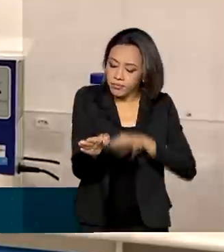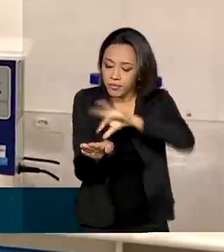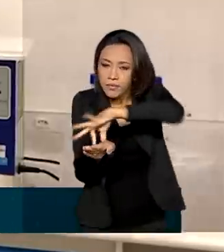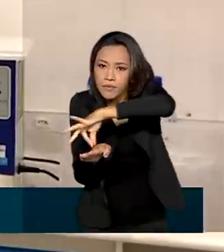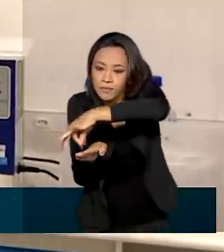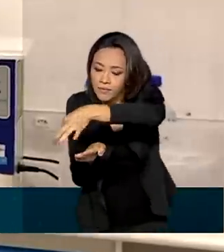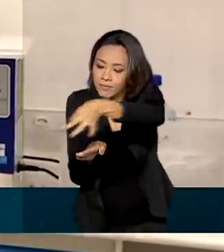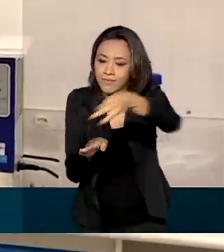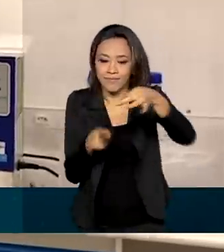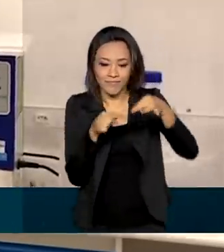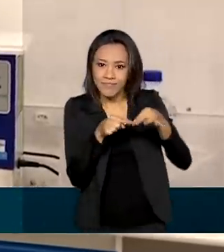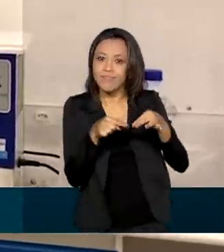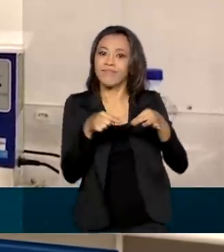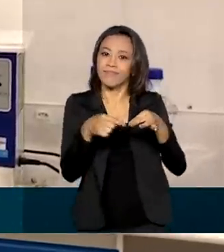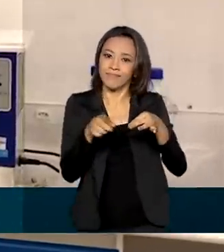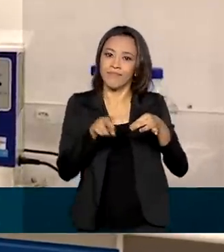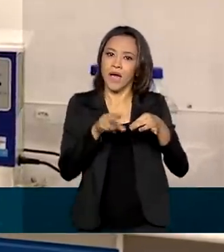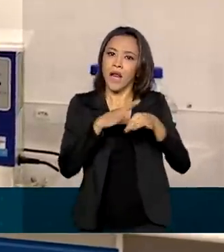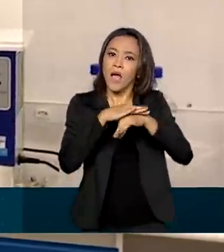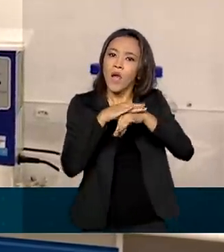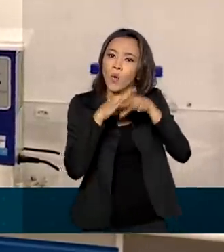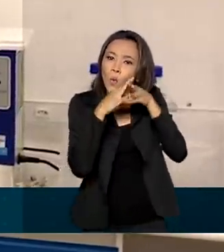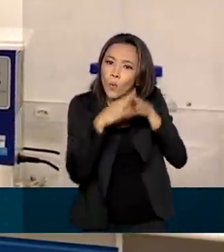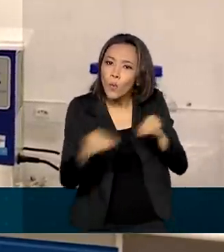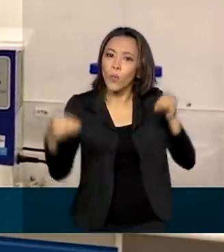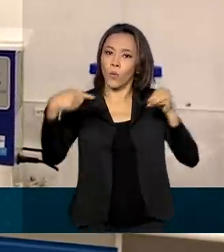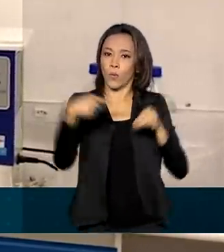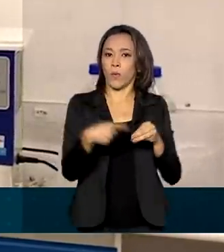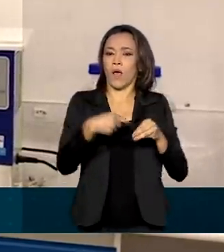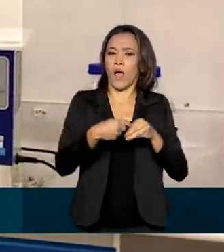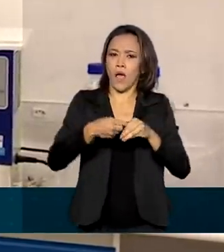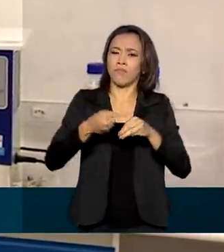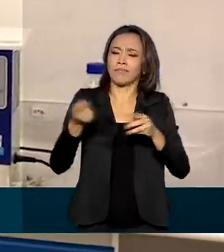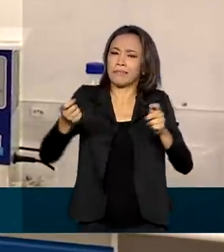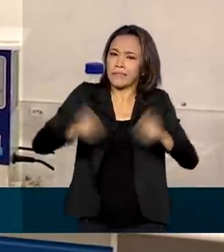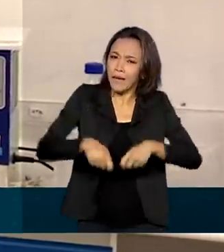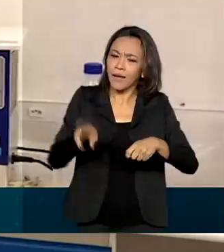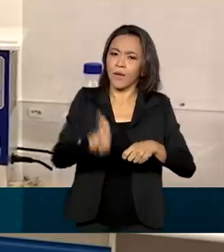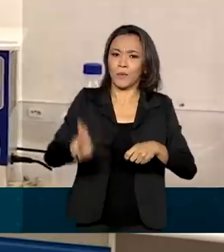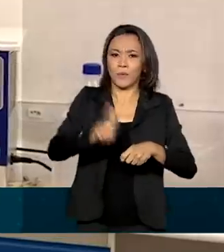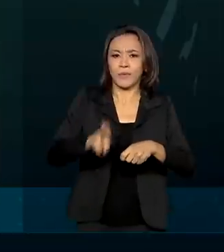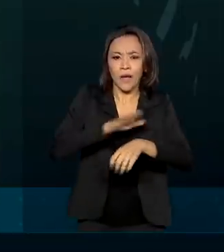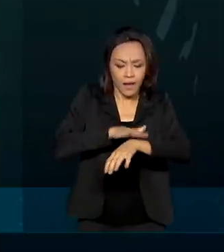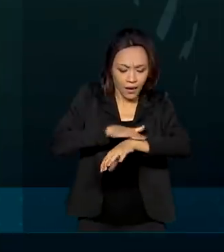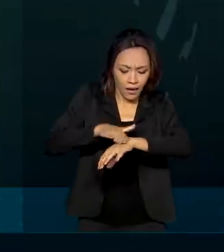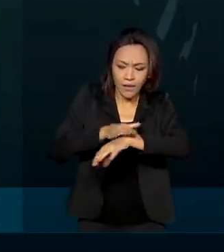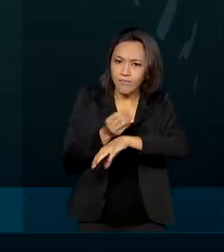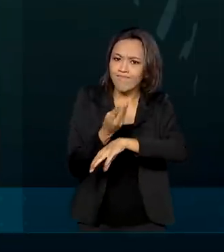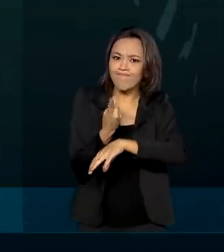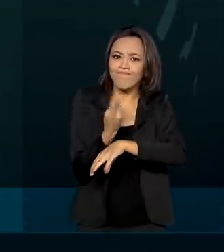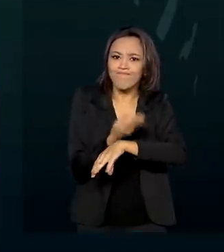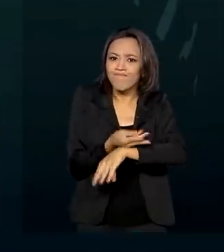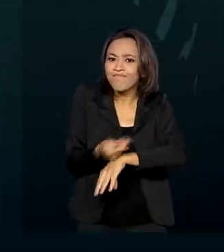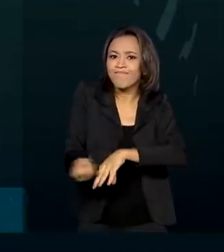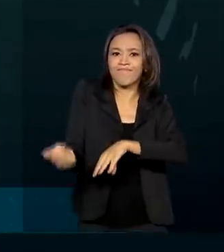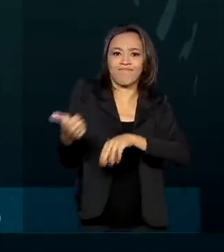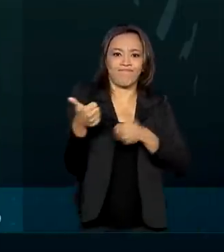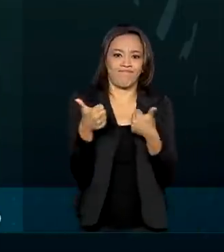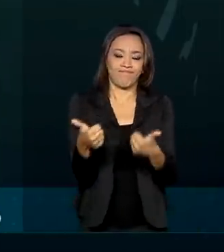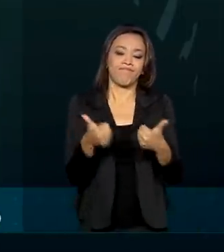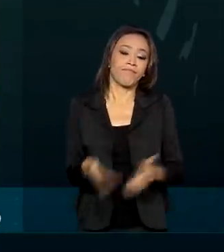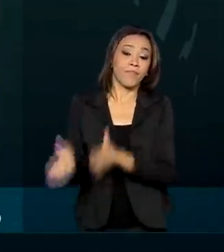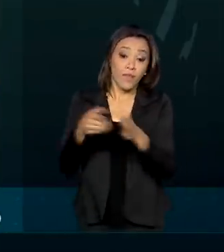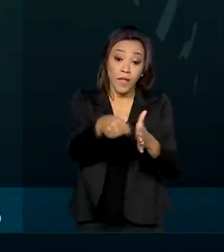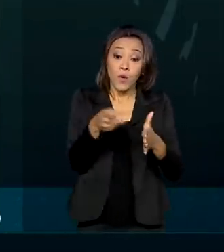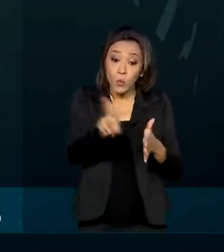oclusivo, ou seja, um curativo que tampa completamente a ferida. A técnica inovadora